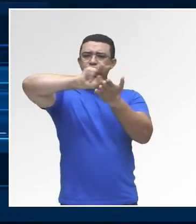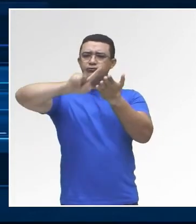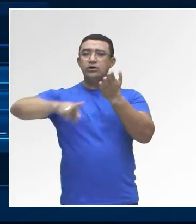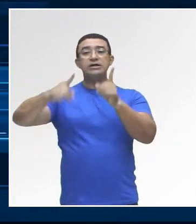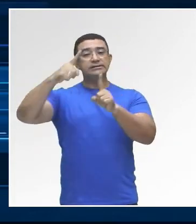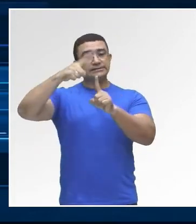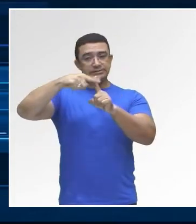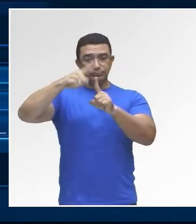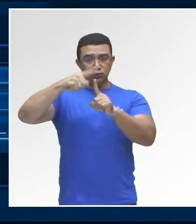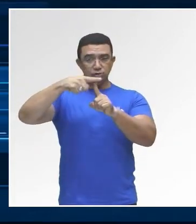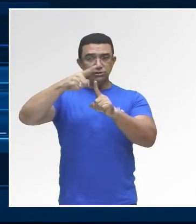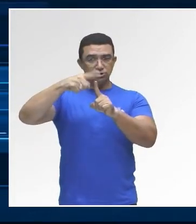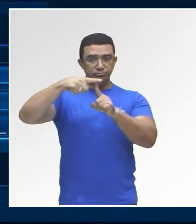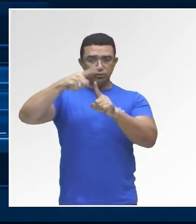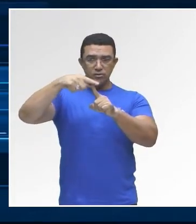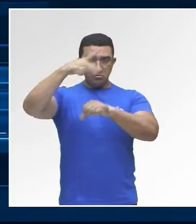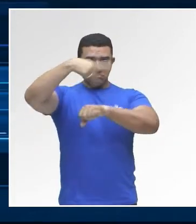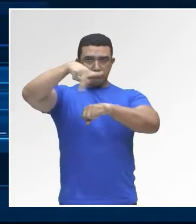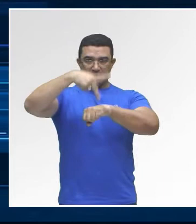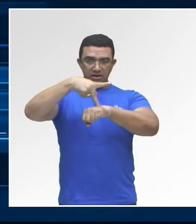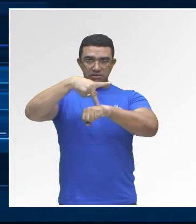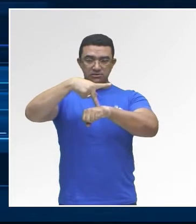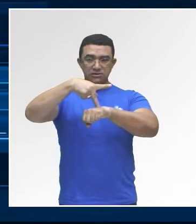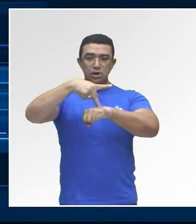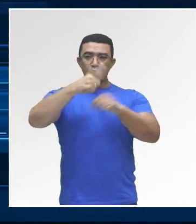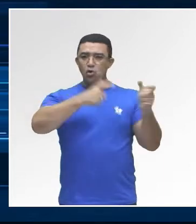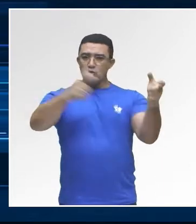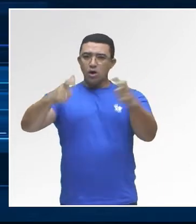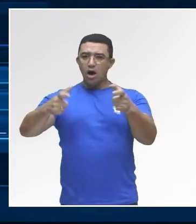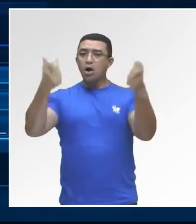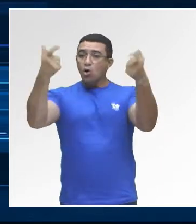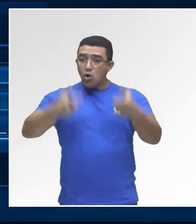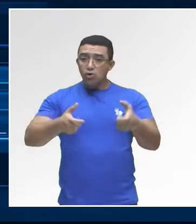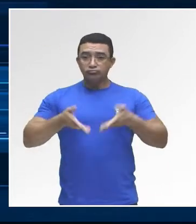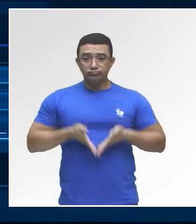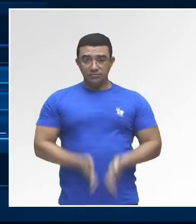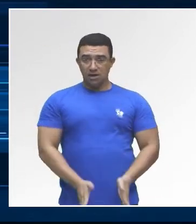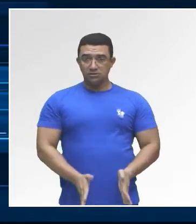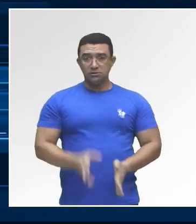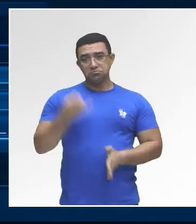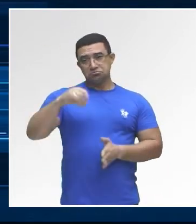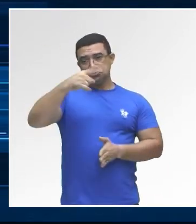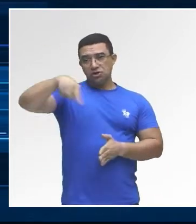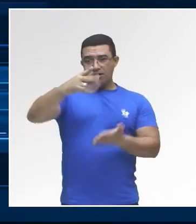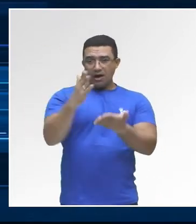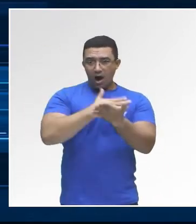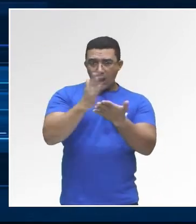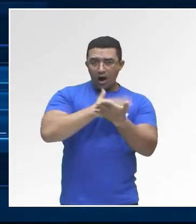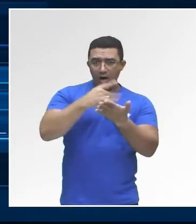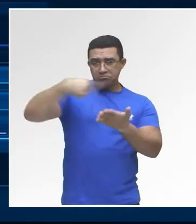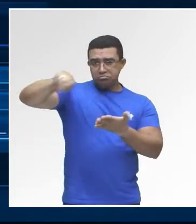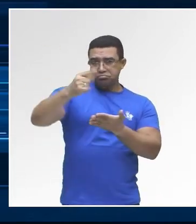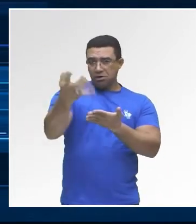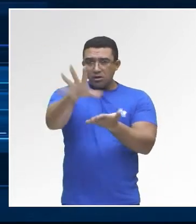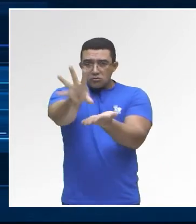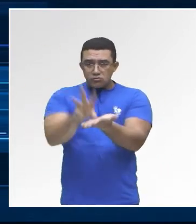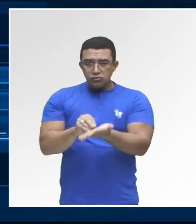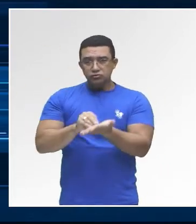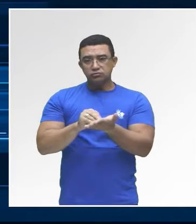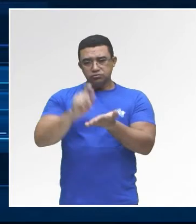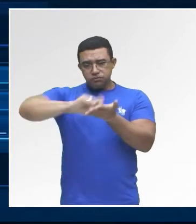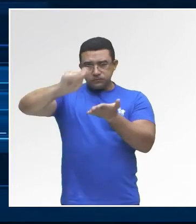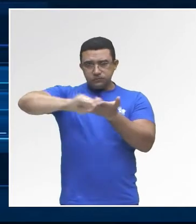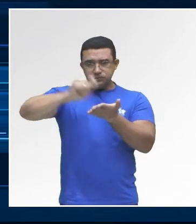vocês fiquem bastante atentos. Peguei o caderno de vocês. Quiser deixar escrito lá, né? O país e a nacionalidade. A gente vai ver uma